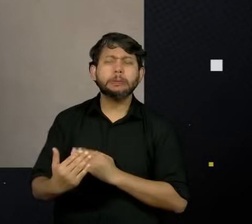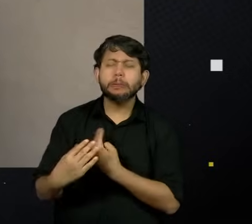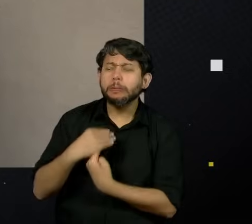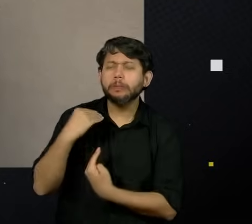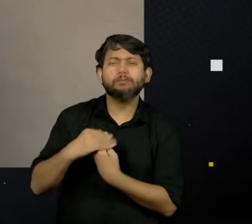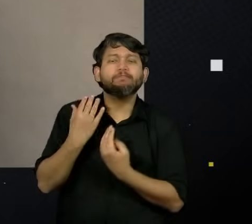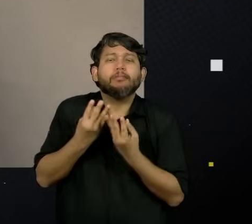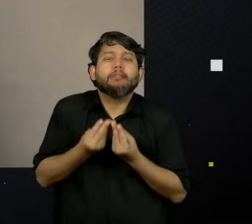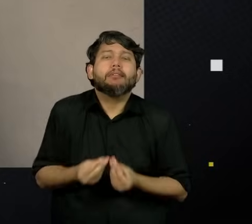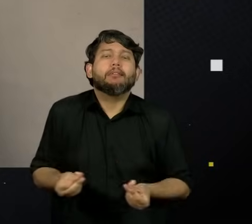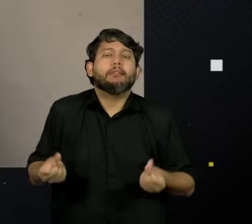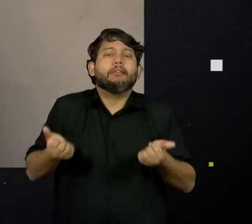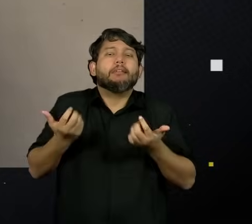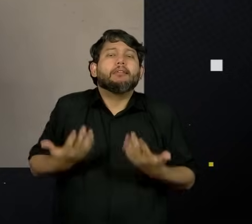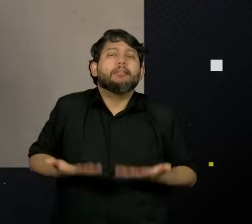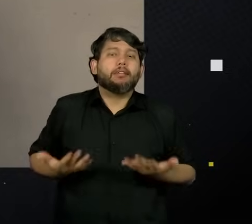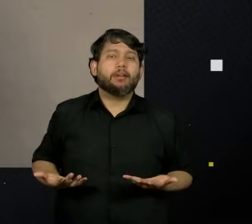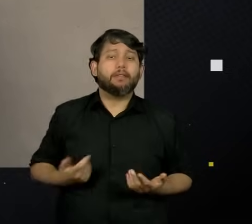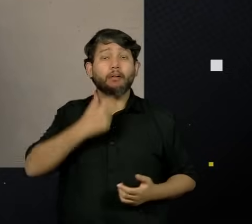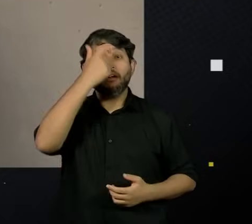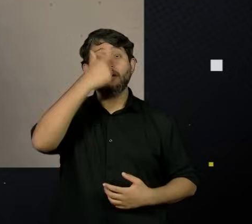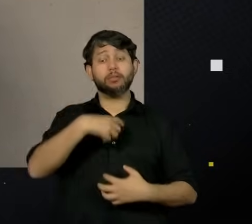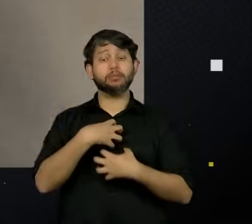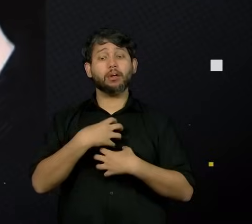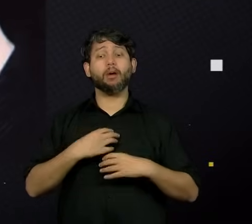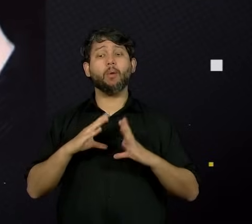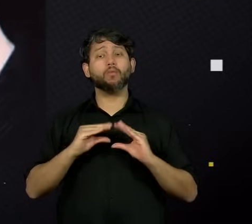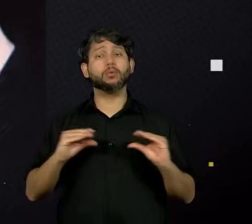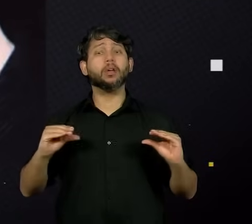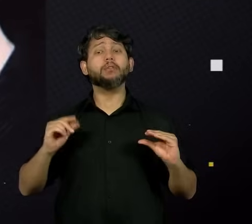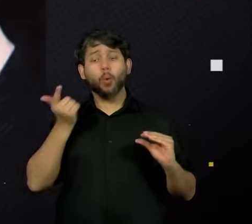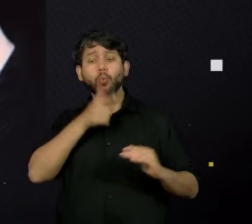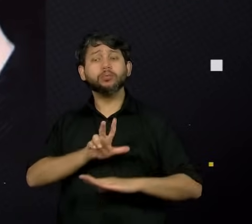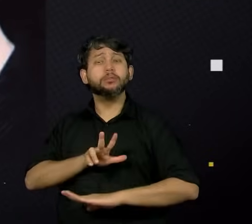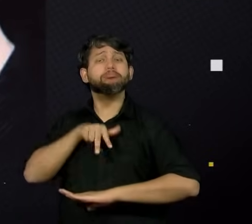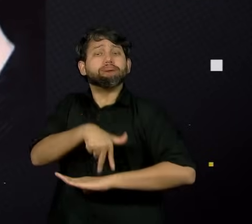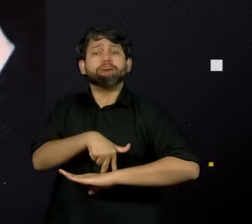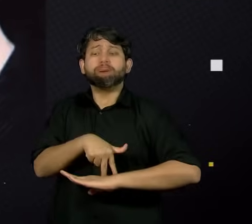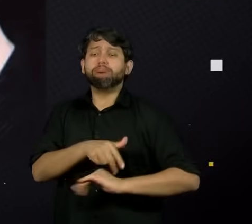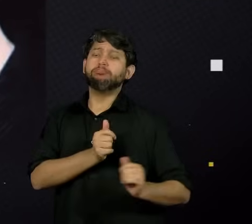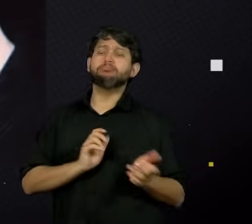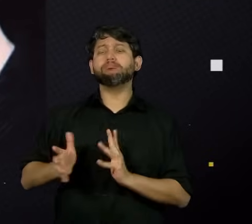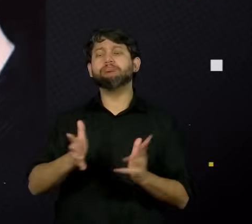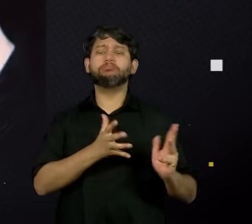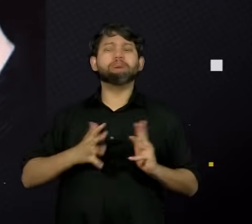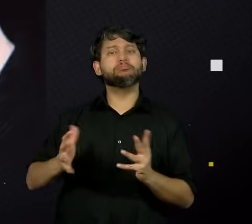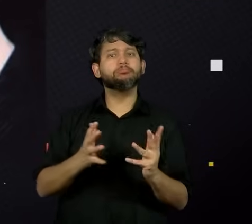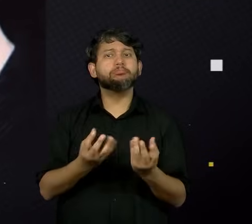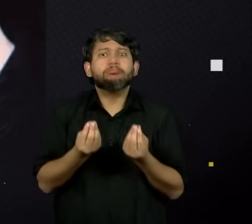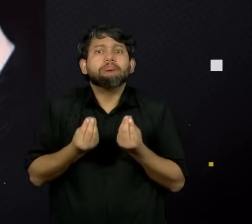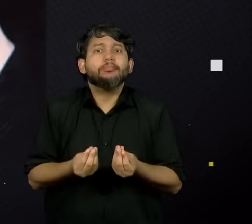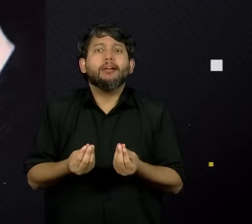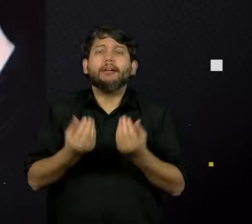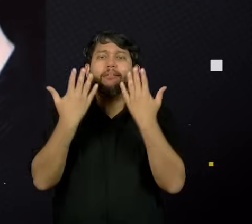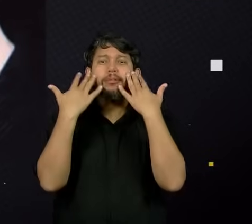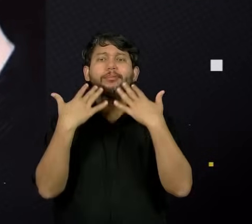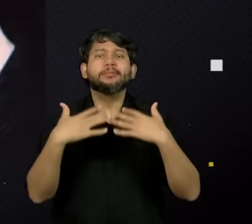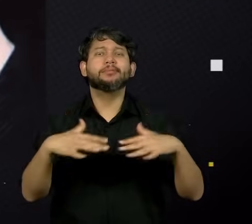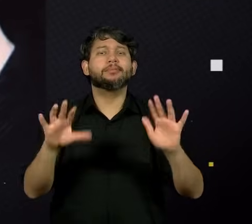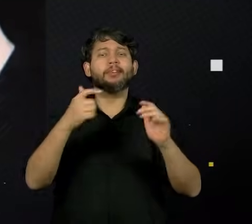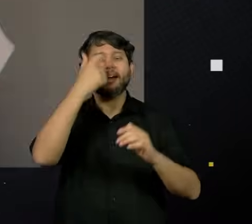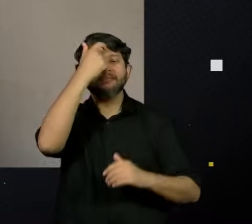forma brilhante para que o ator possa acontecer com todo o seu talento, com toda a